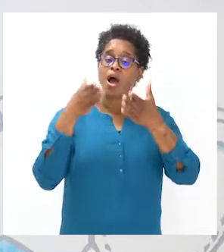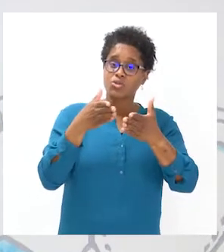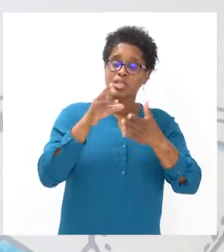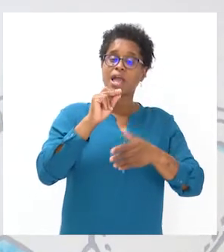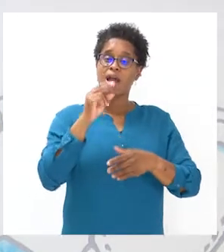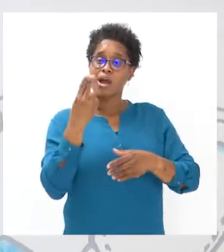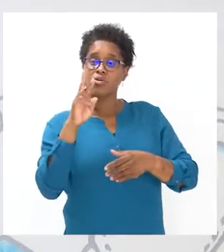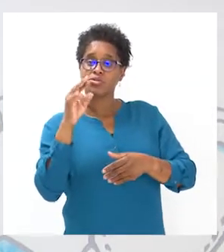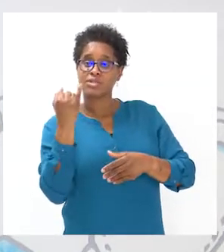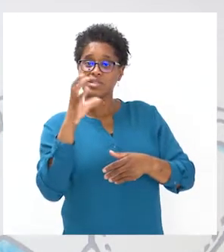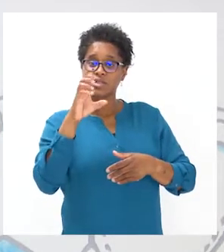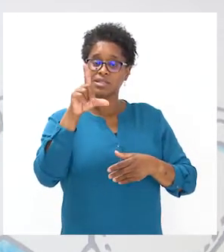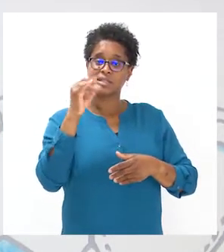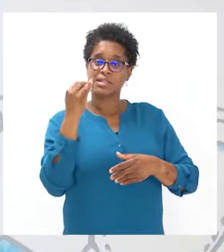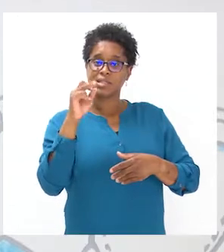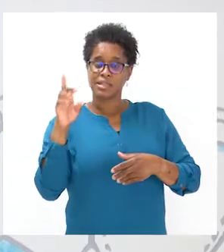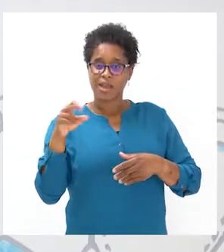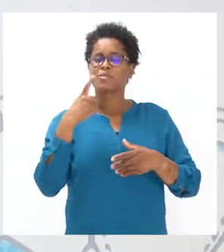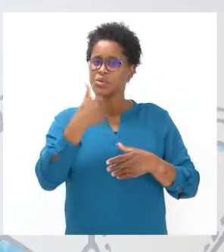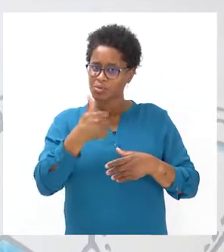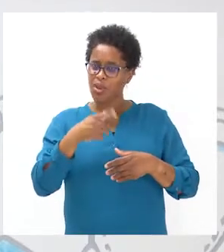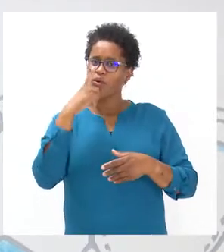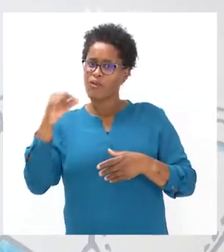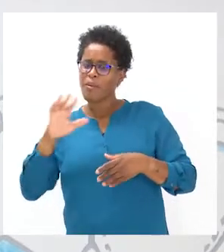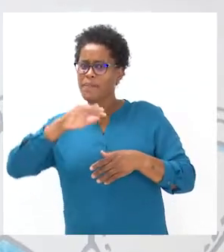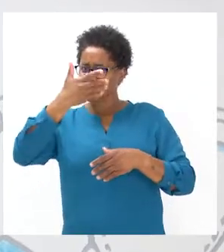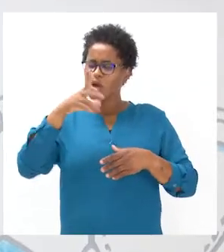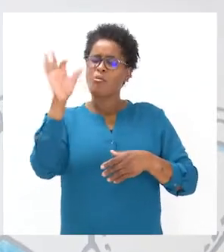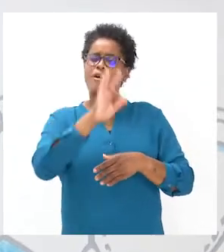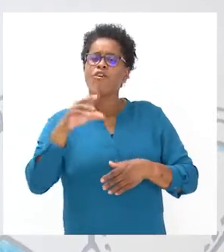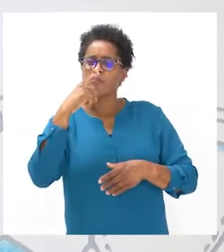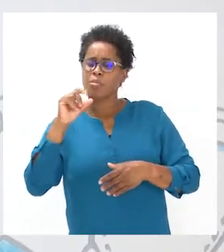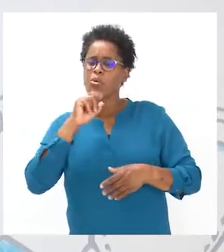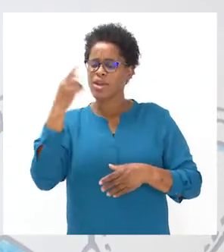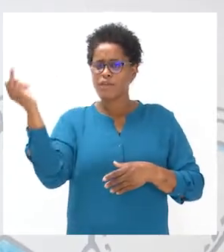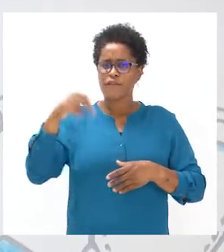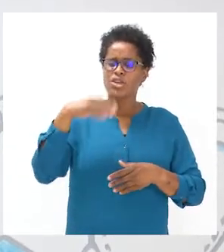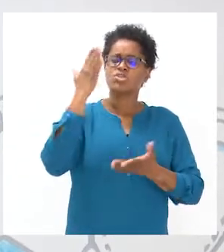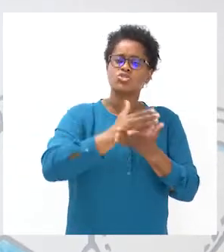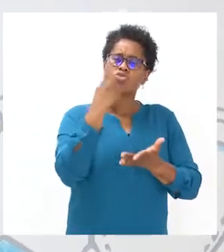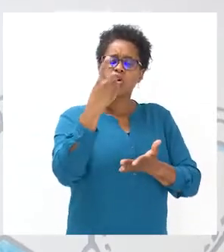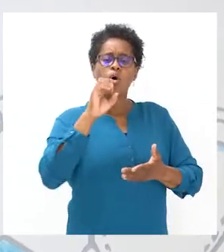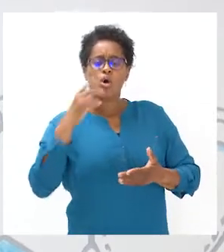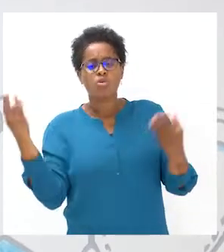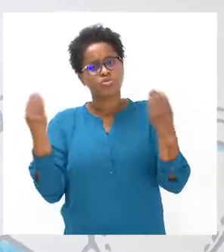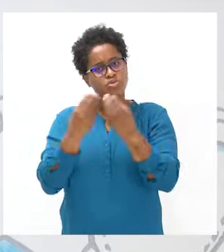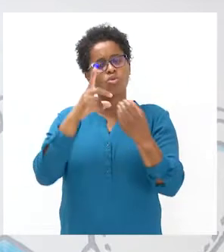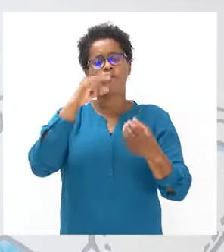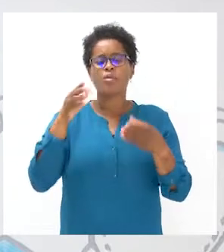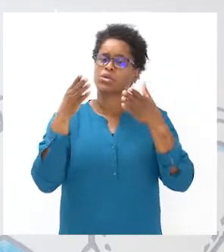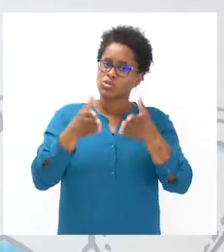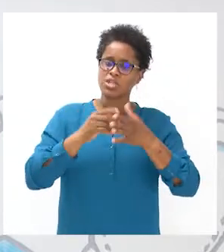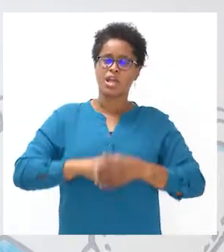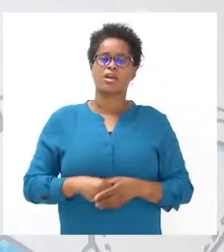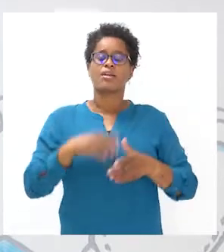Muito bem, então o verbo principal é uma forma verbal que pode vir sozinha ou acompanhada de verbo auxiliar. Quer